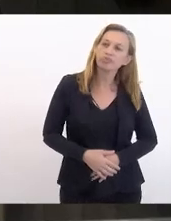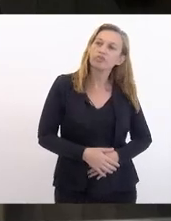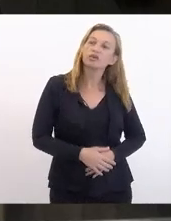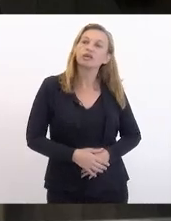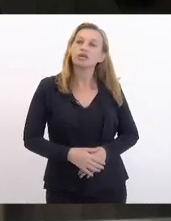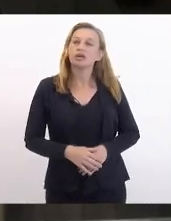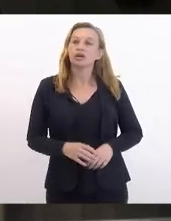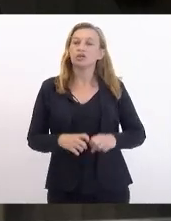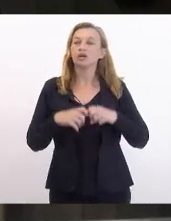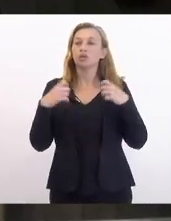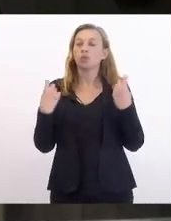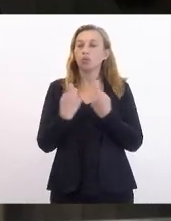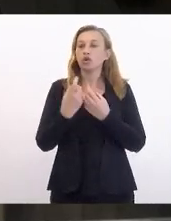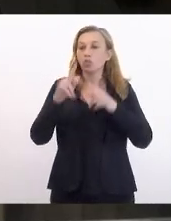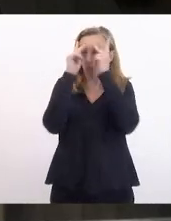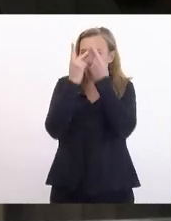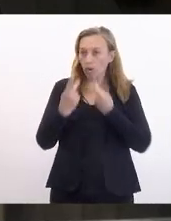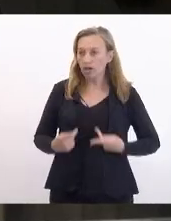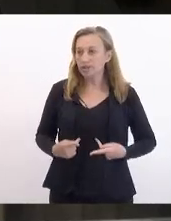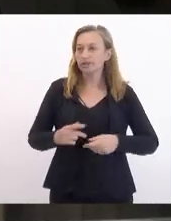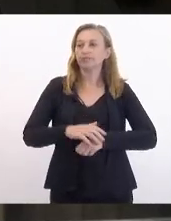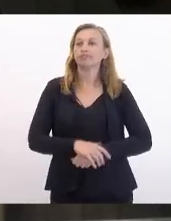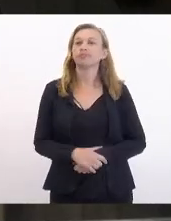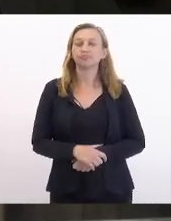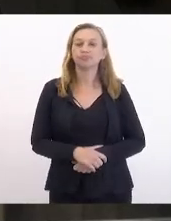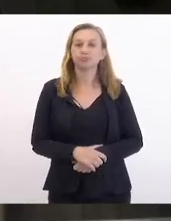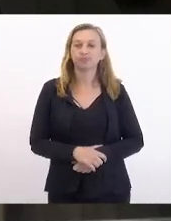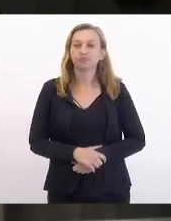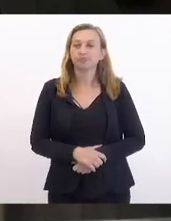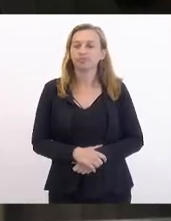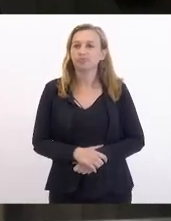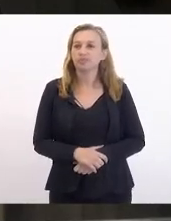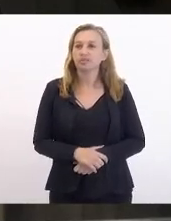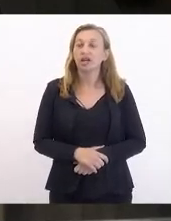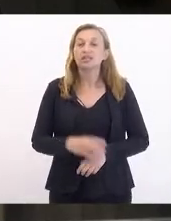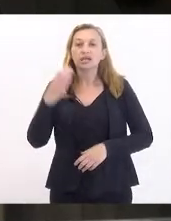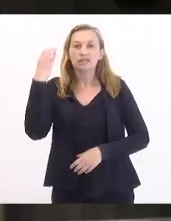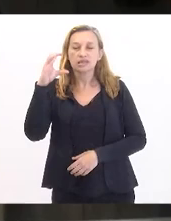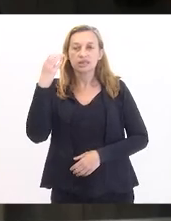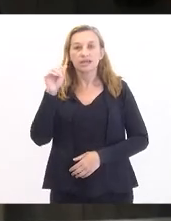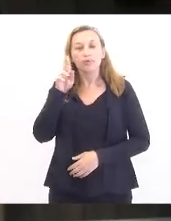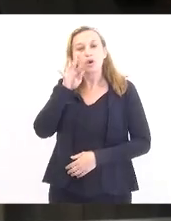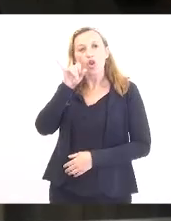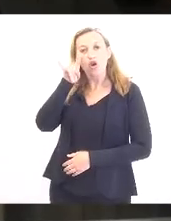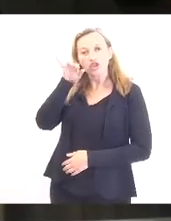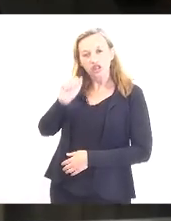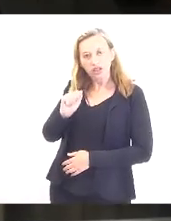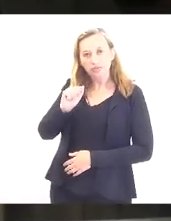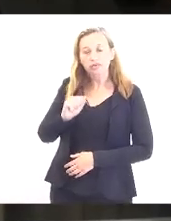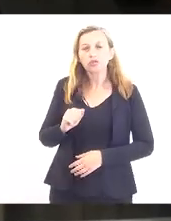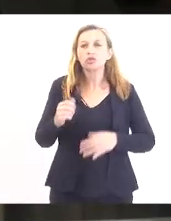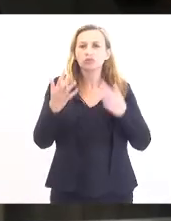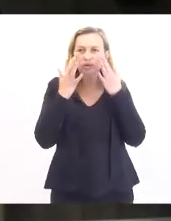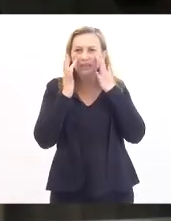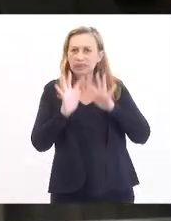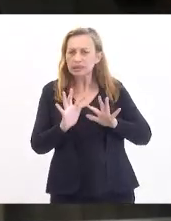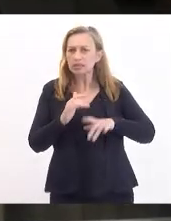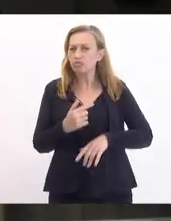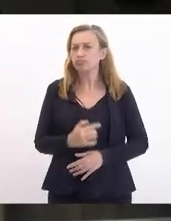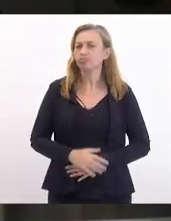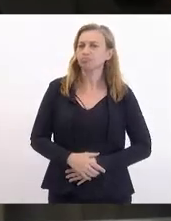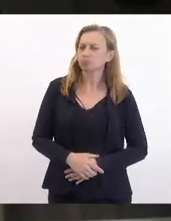humana como parte dos conteúdos das ciências naturais e das ciências biológicas que me chama